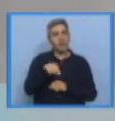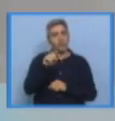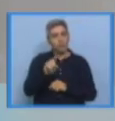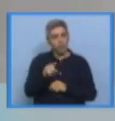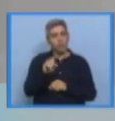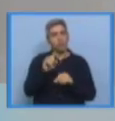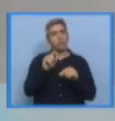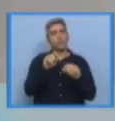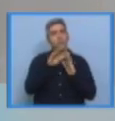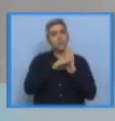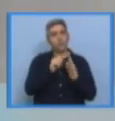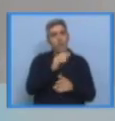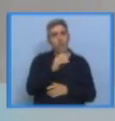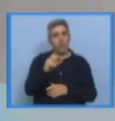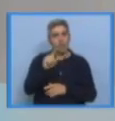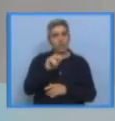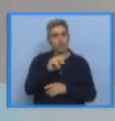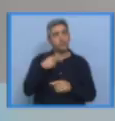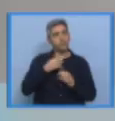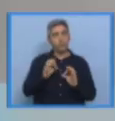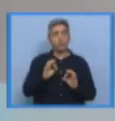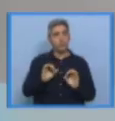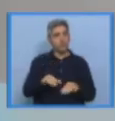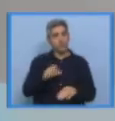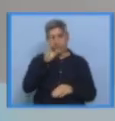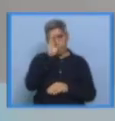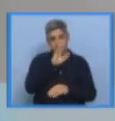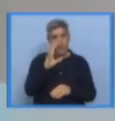edição rádio do programa Eclésia. Nós ficamos por aqui, mas já